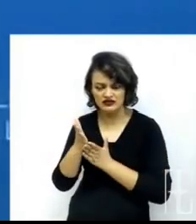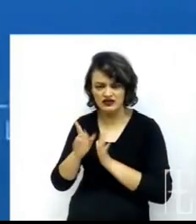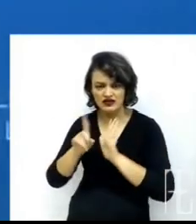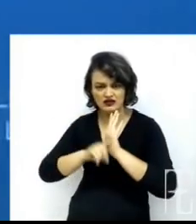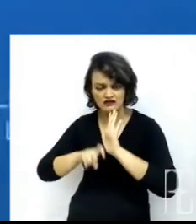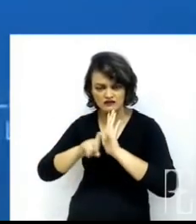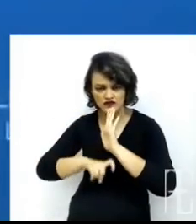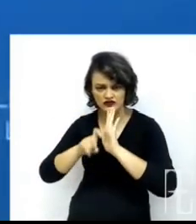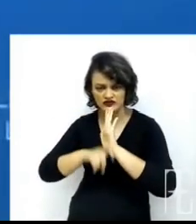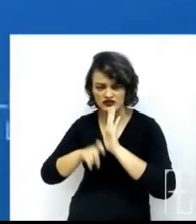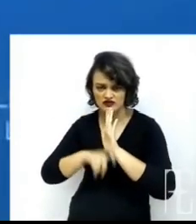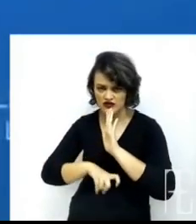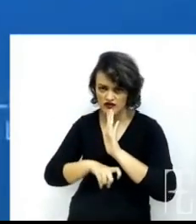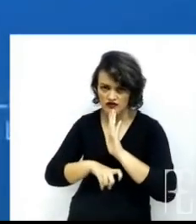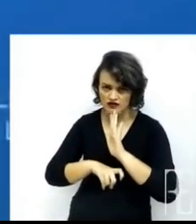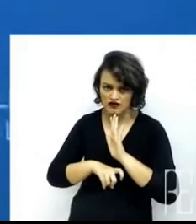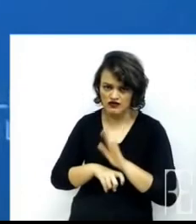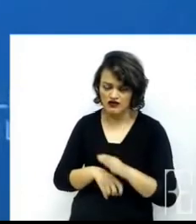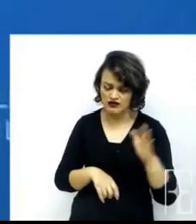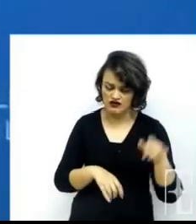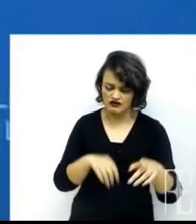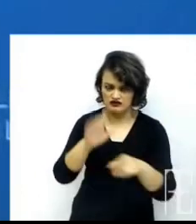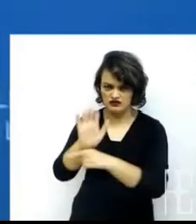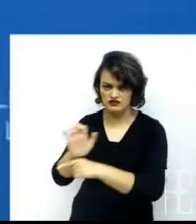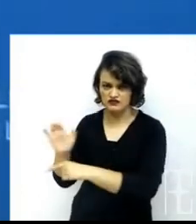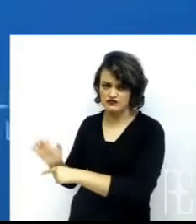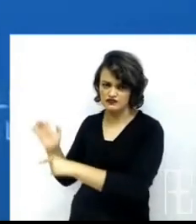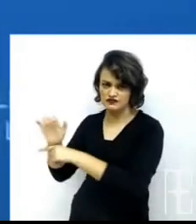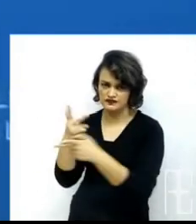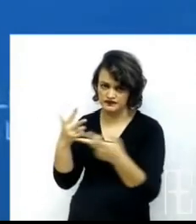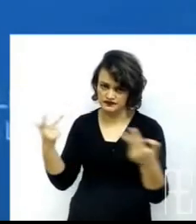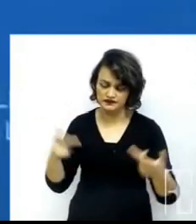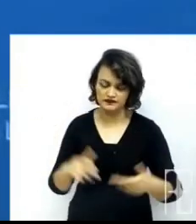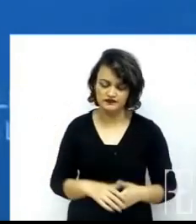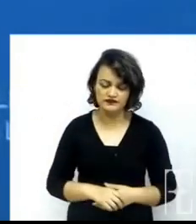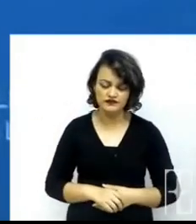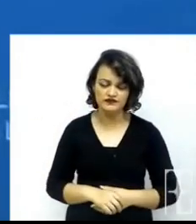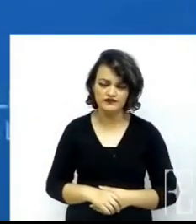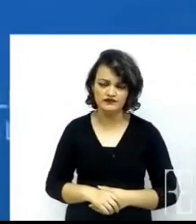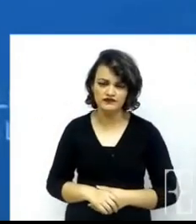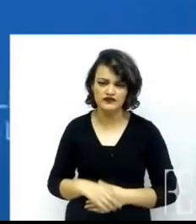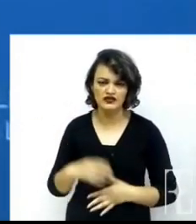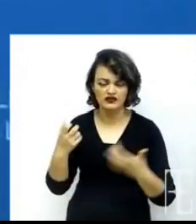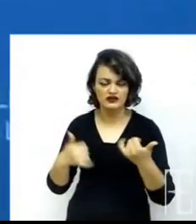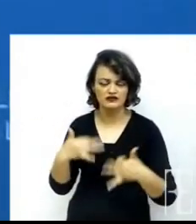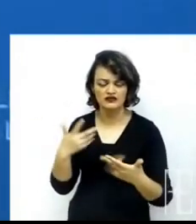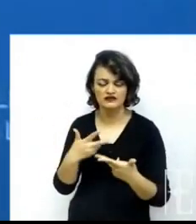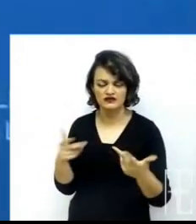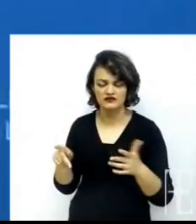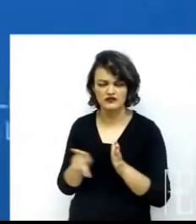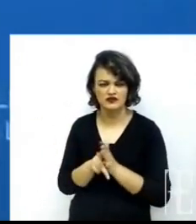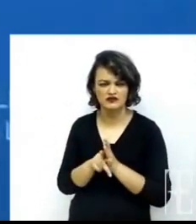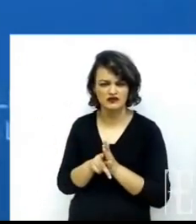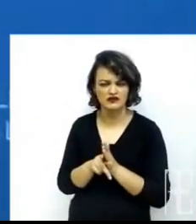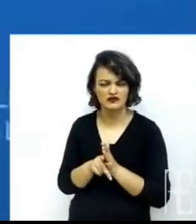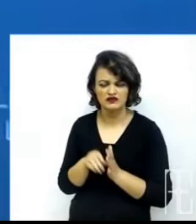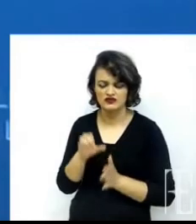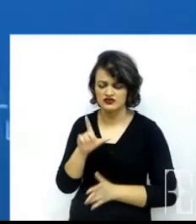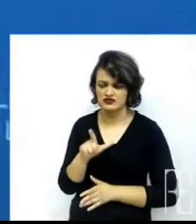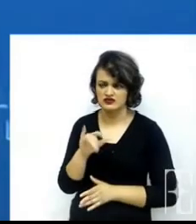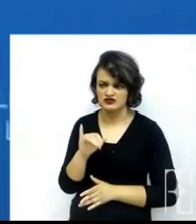tributação entre os estados. Um regime de licenciamento de classe